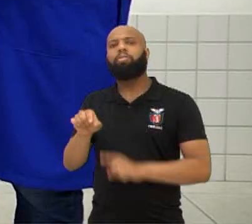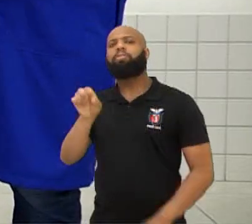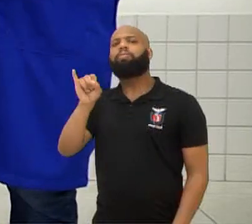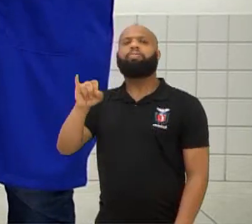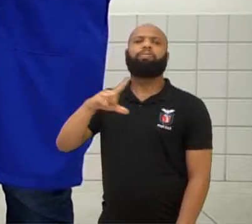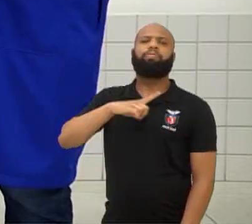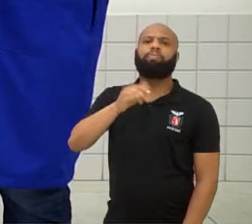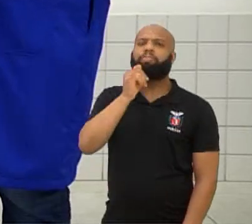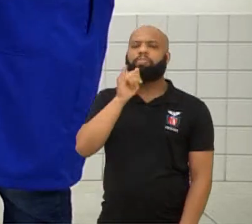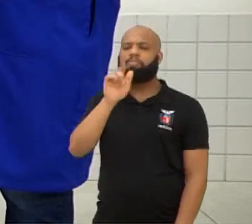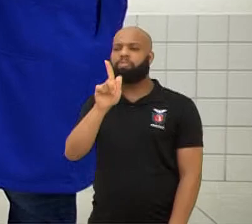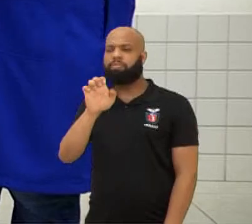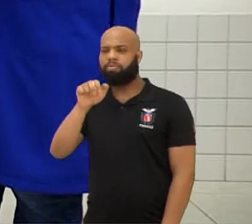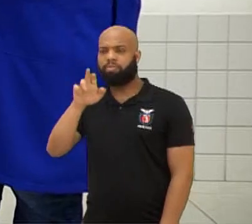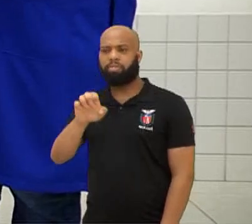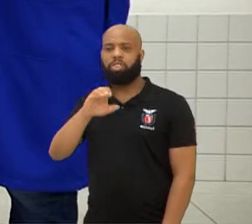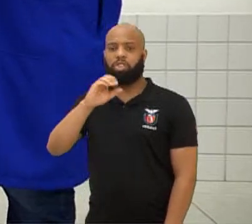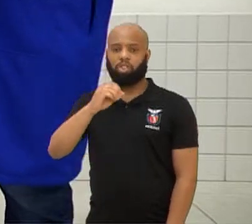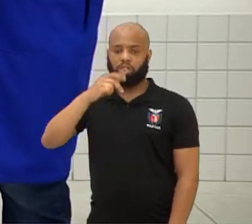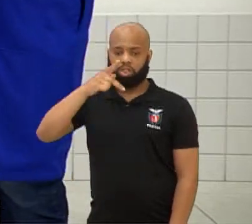estou trabalhando o gene